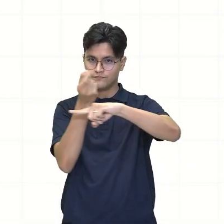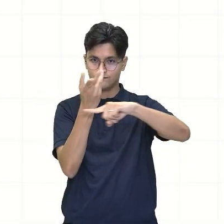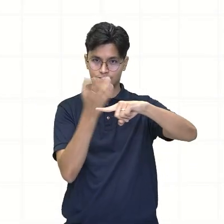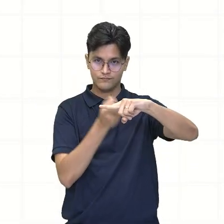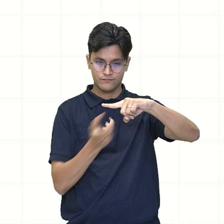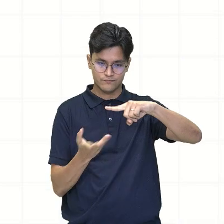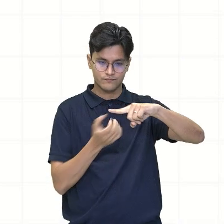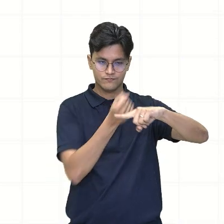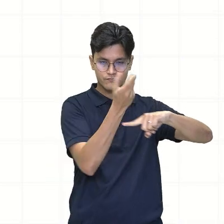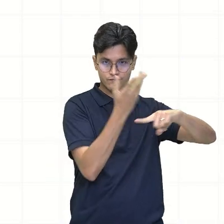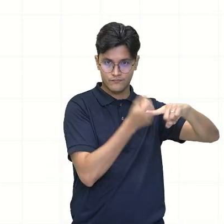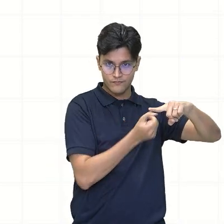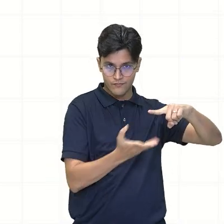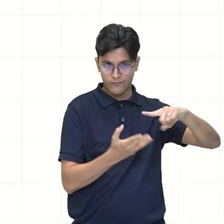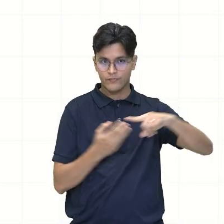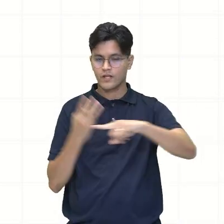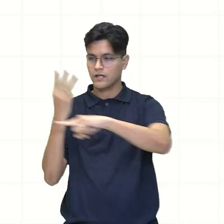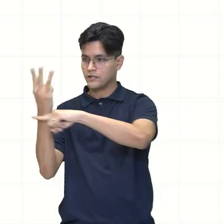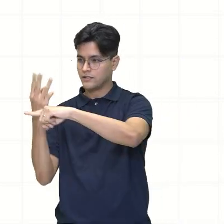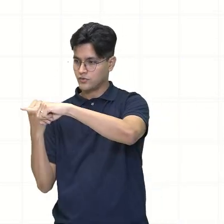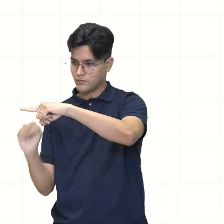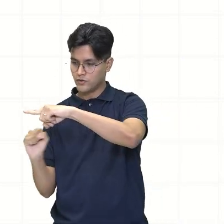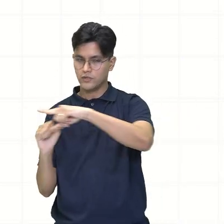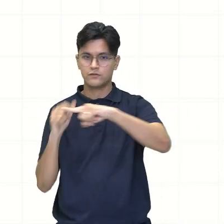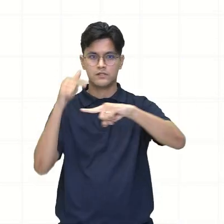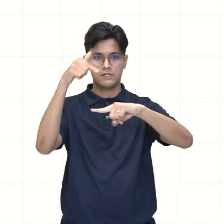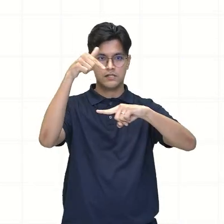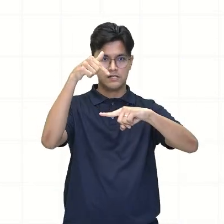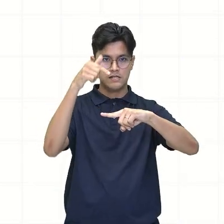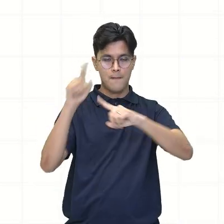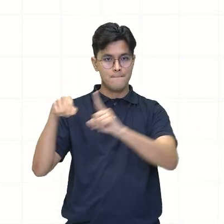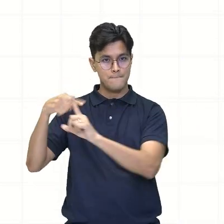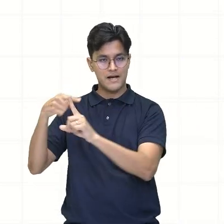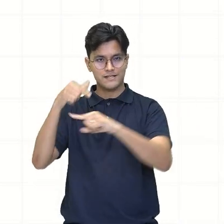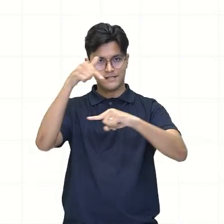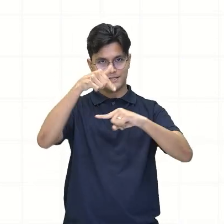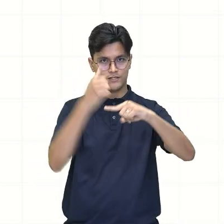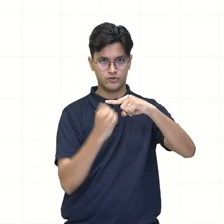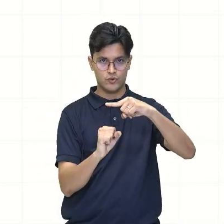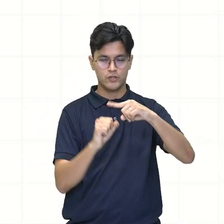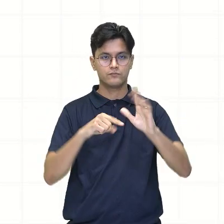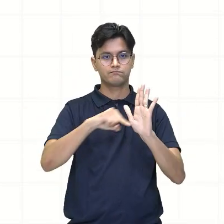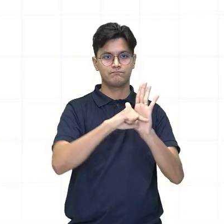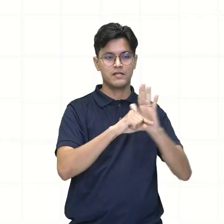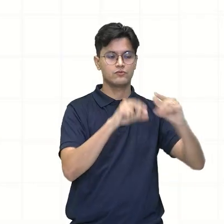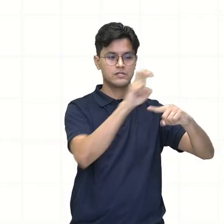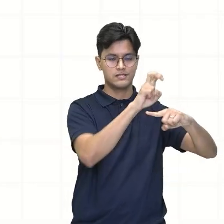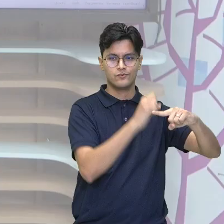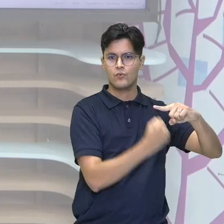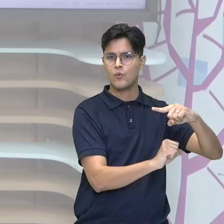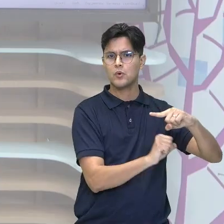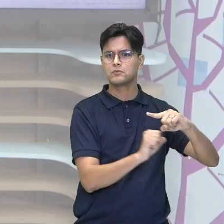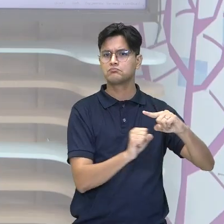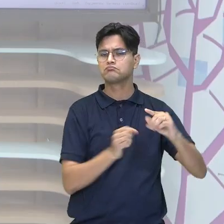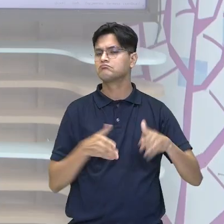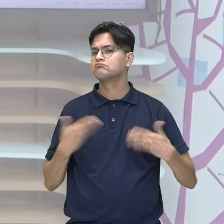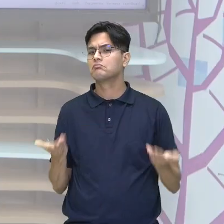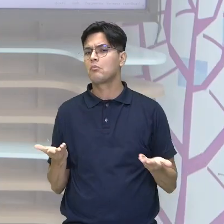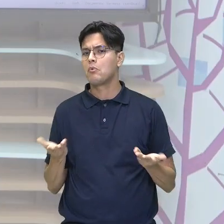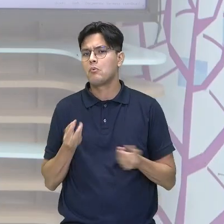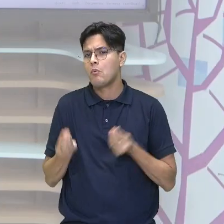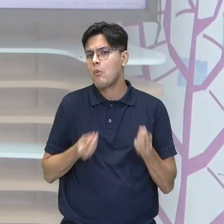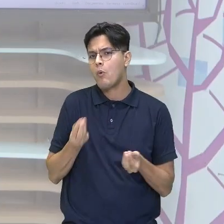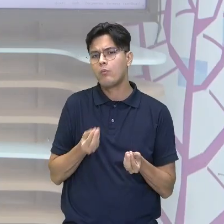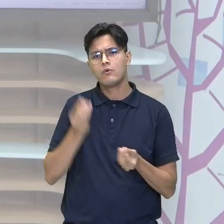8 mais 7 sobre 8 menos 5 sobre 8. Então, e agora? Será que a